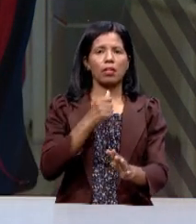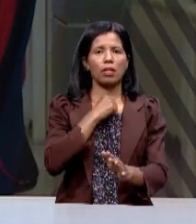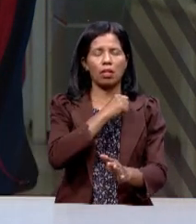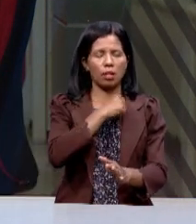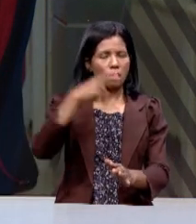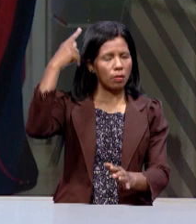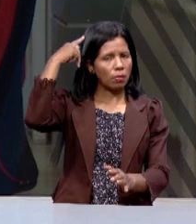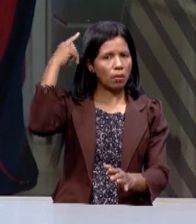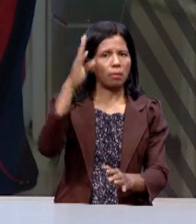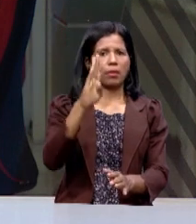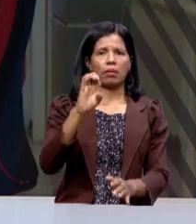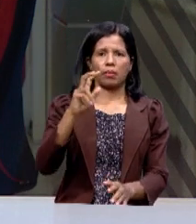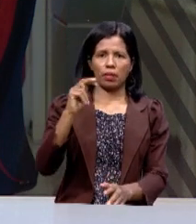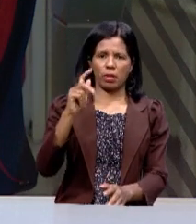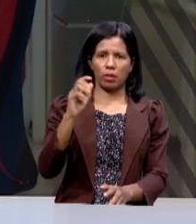Emeritus Bento XVI.